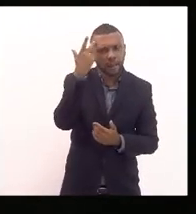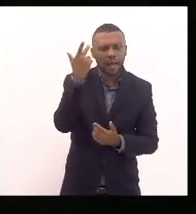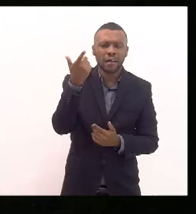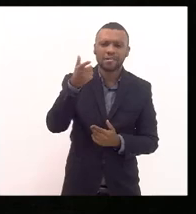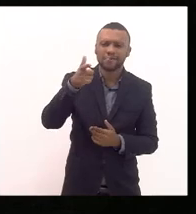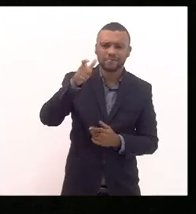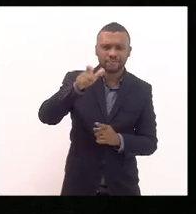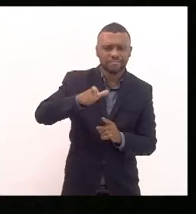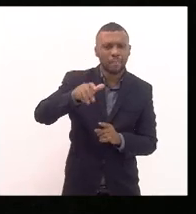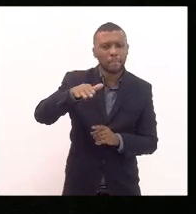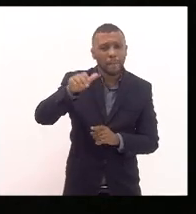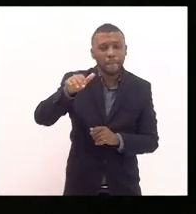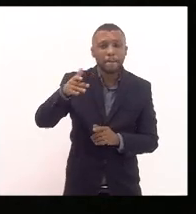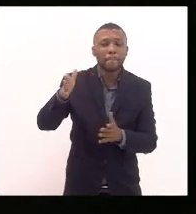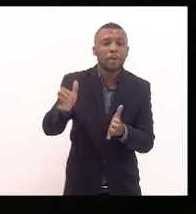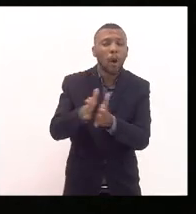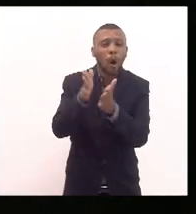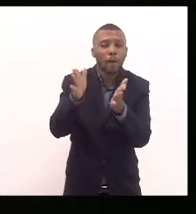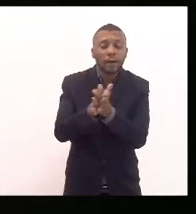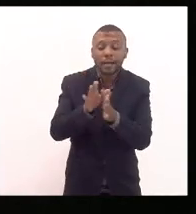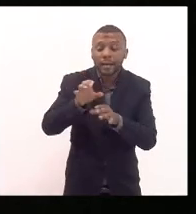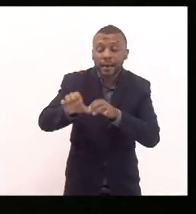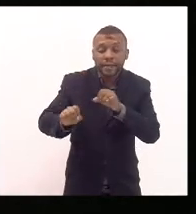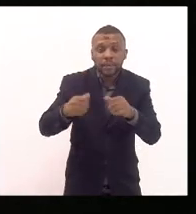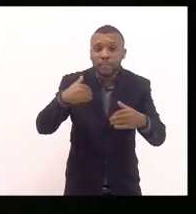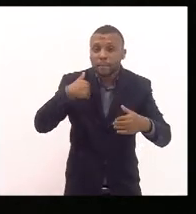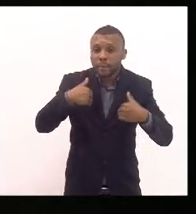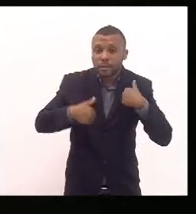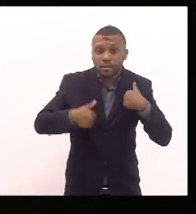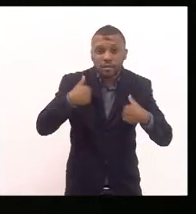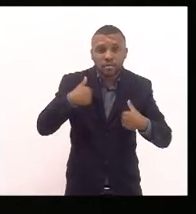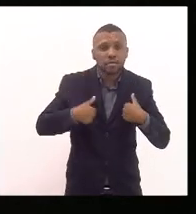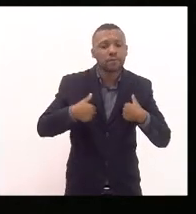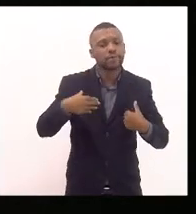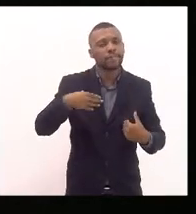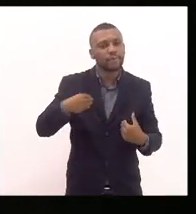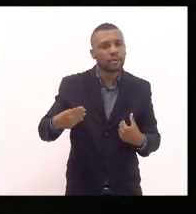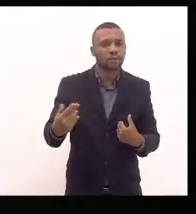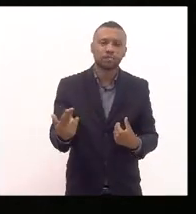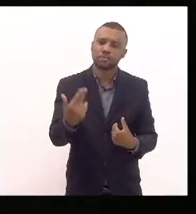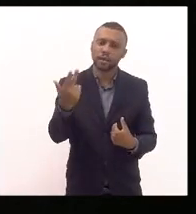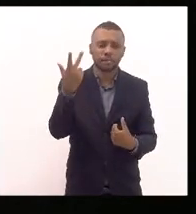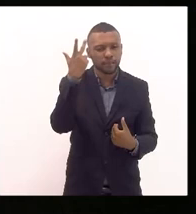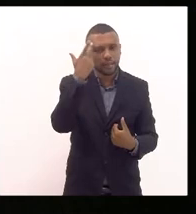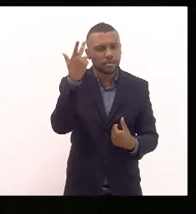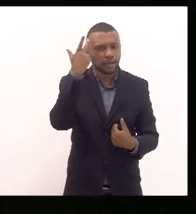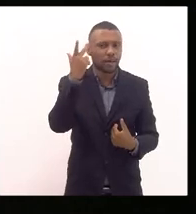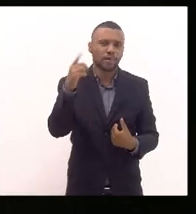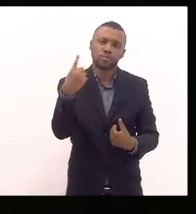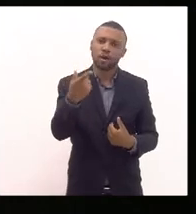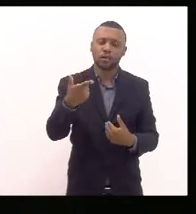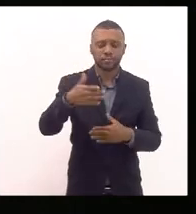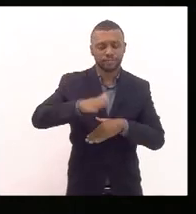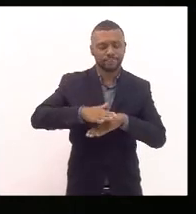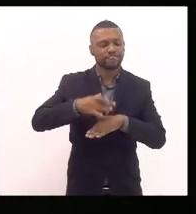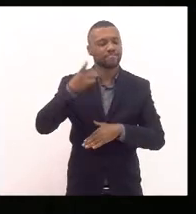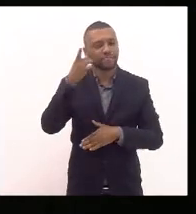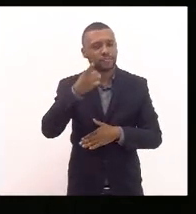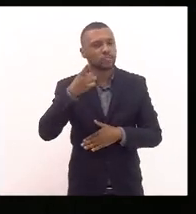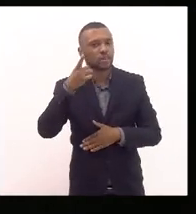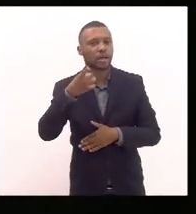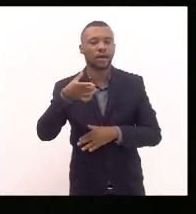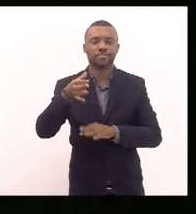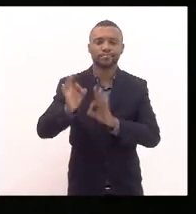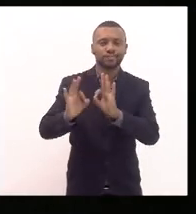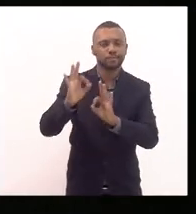catando pedaço de corpo de filho gente e não dá para naturalizar eles e nós somos legisladores e legislador